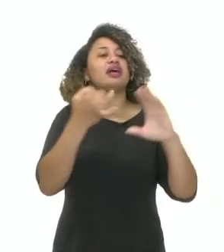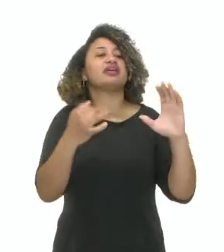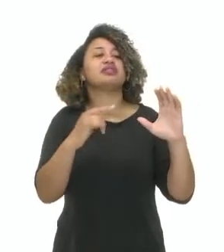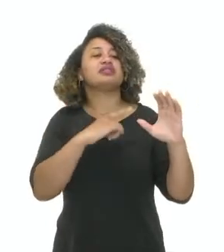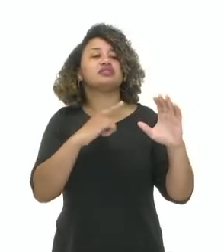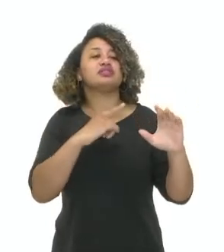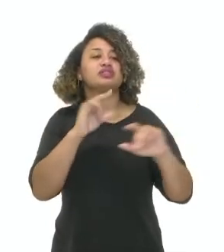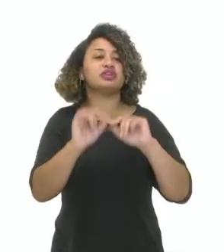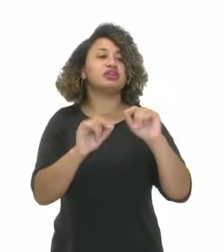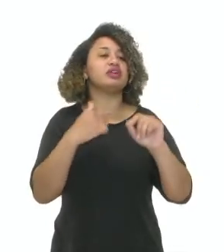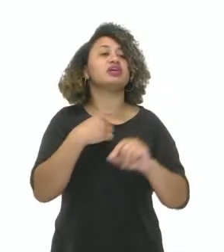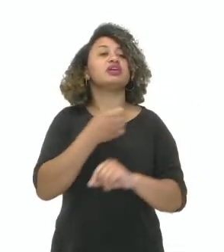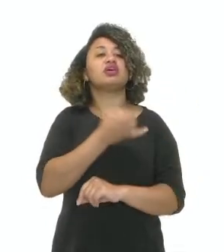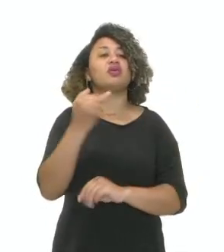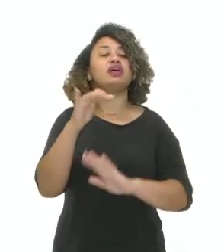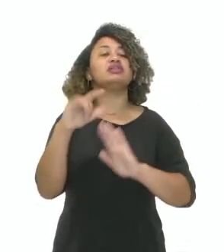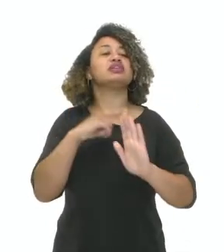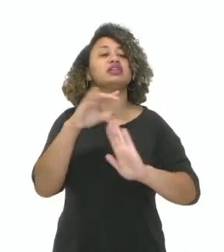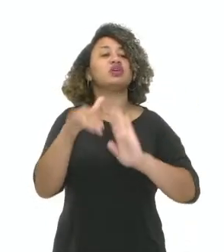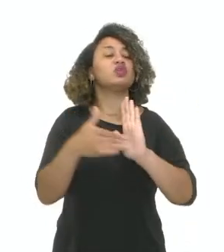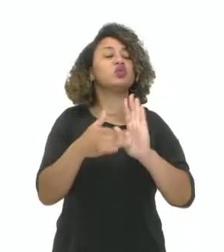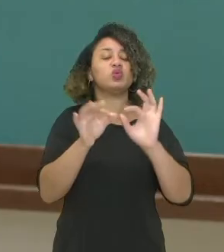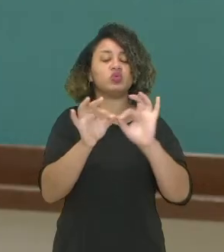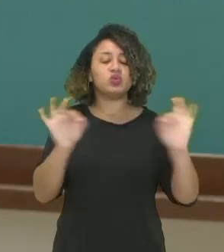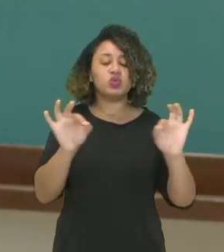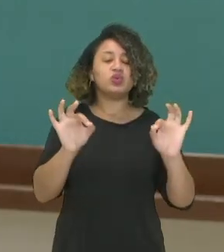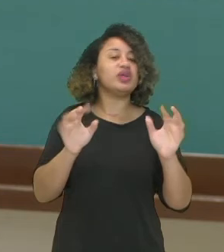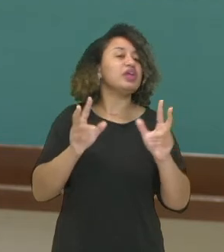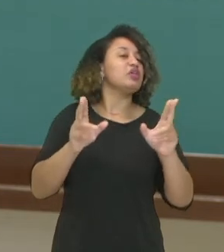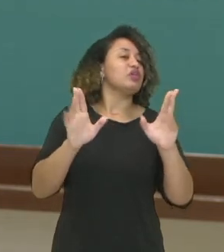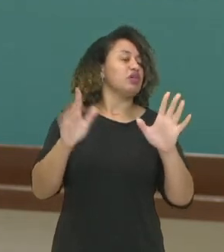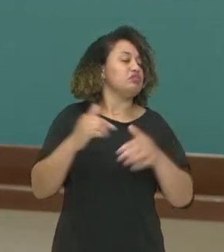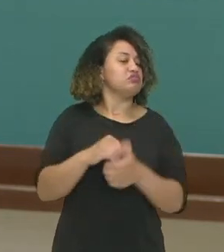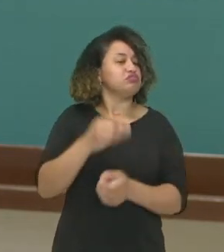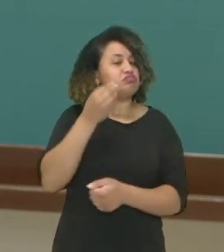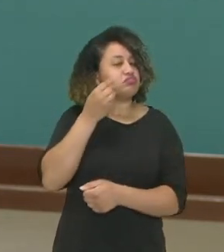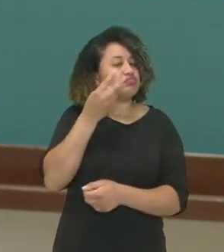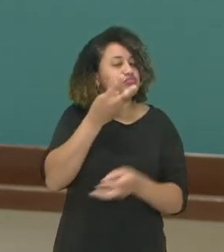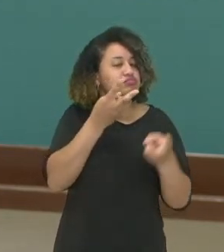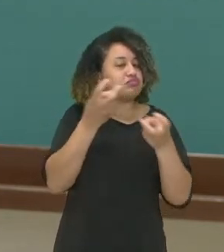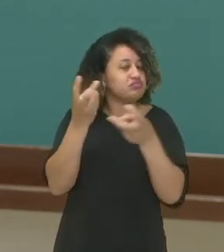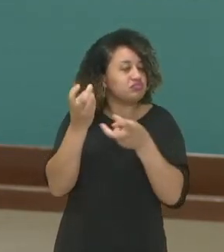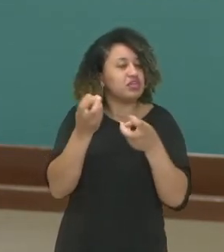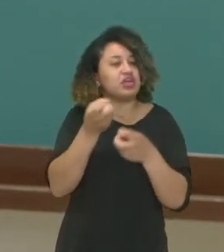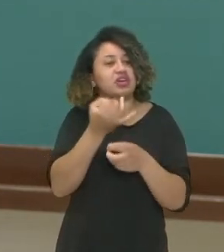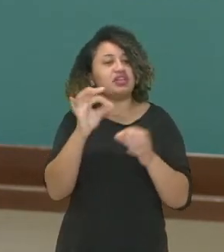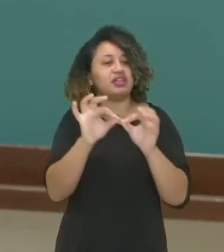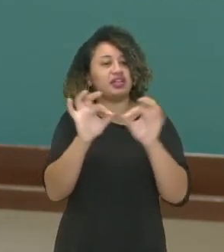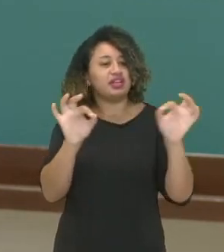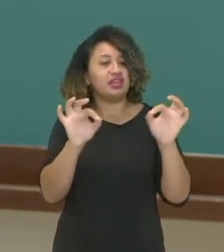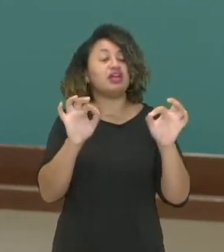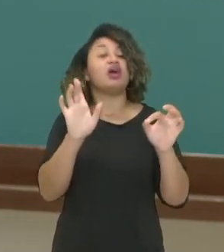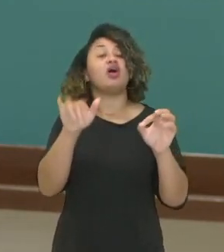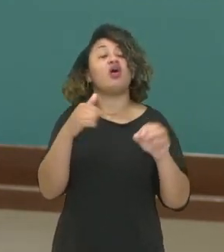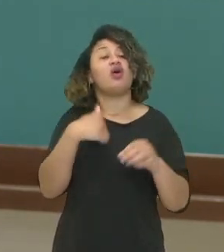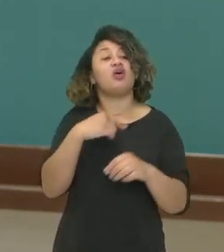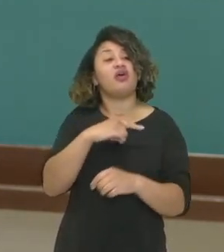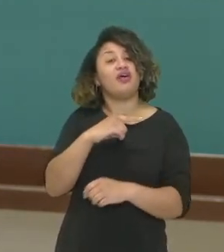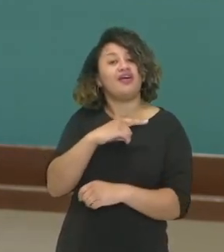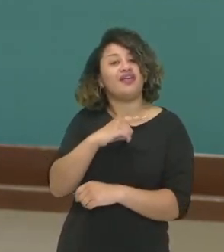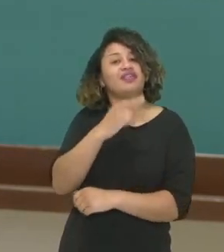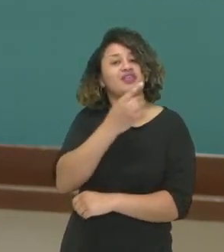E observe aqui comigo, ó. Aqui nós temos alguns quadriláteros, tá? Numerados aí do 1 ao 10. Então, como que a gente